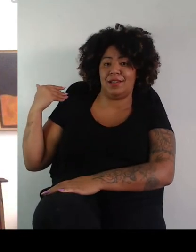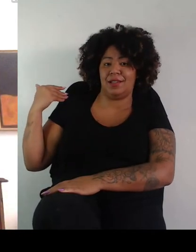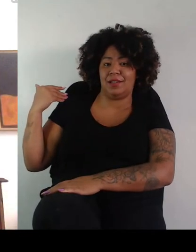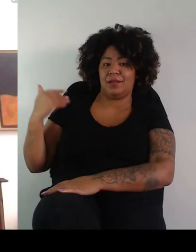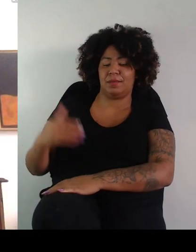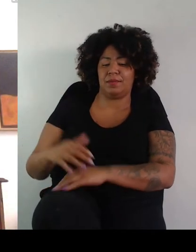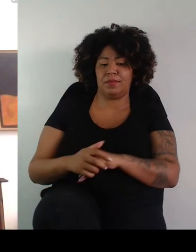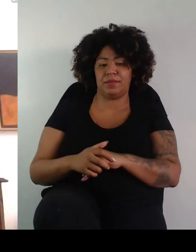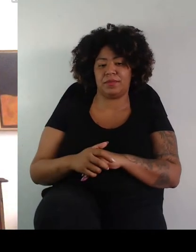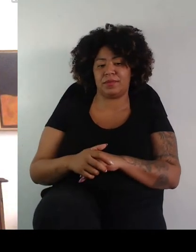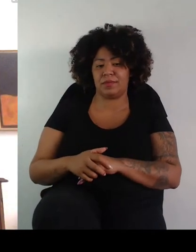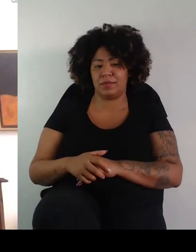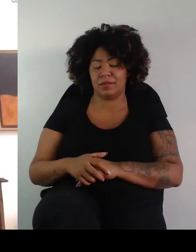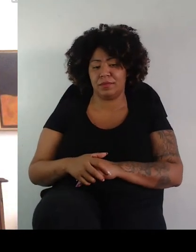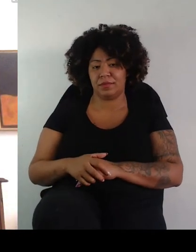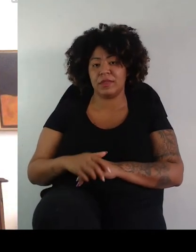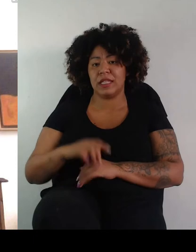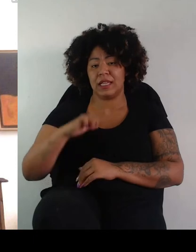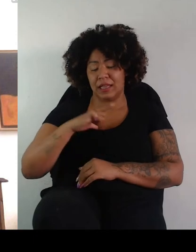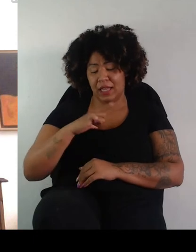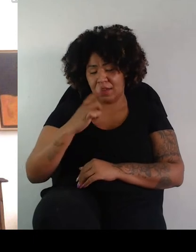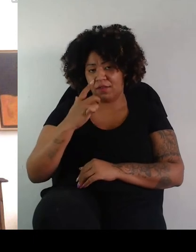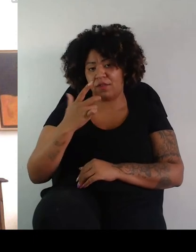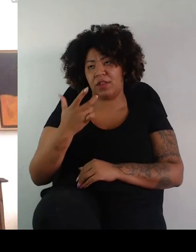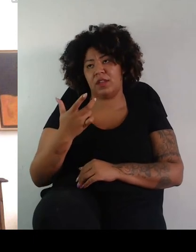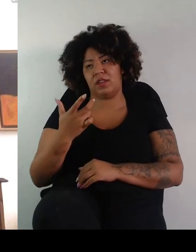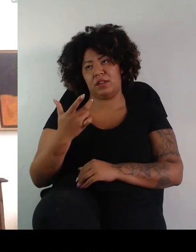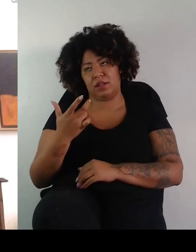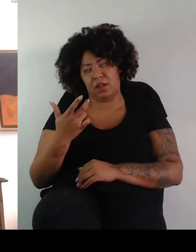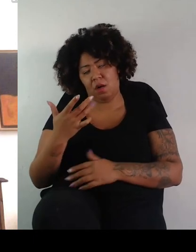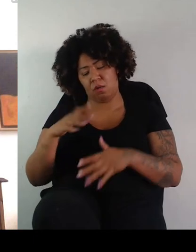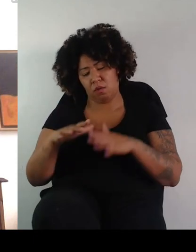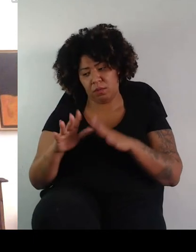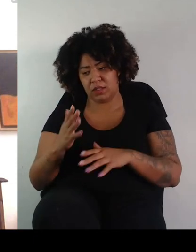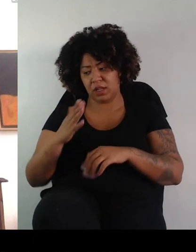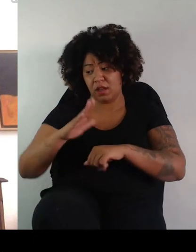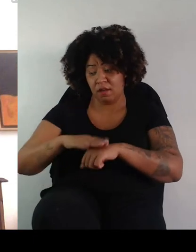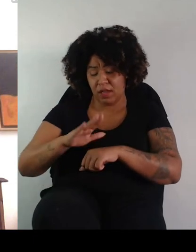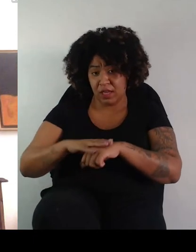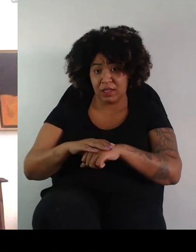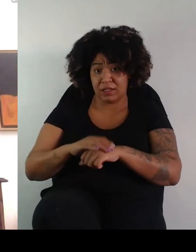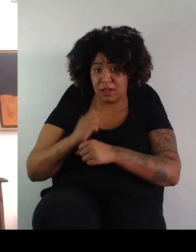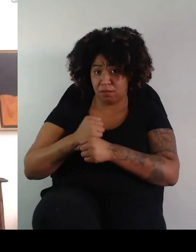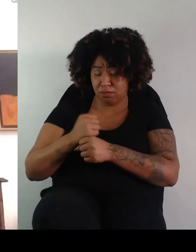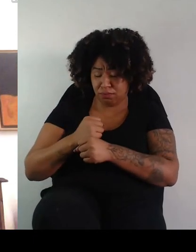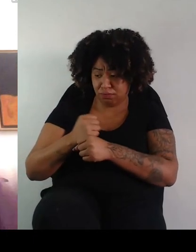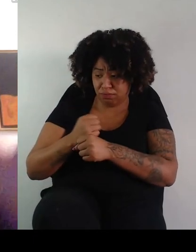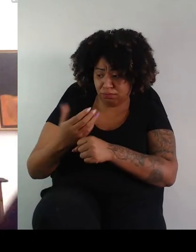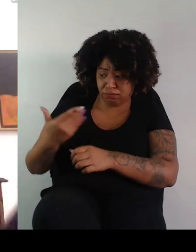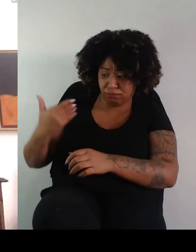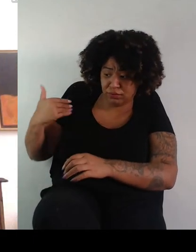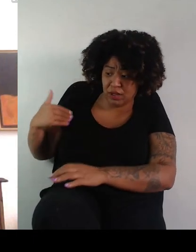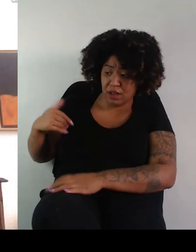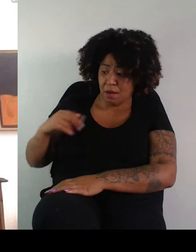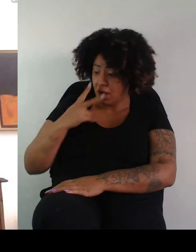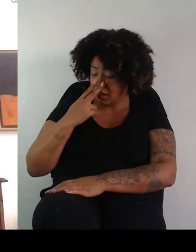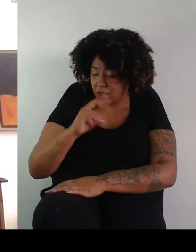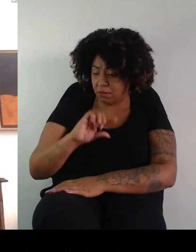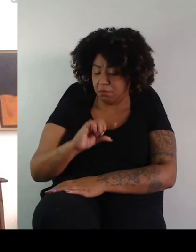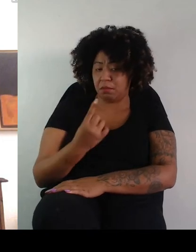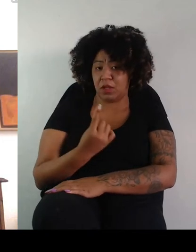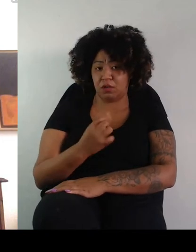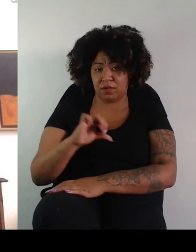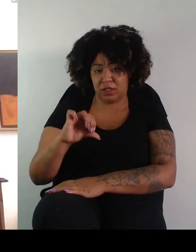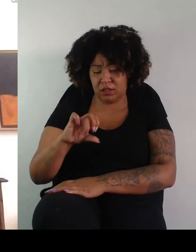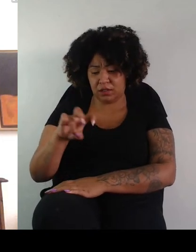algumas foram feitas até há mais tempo em 1950 são